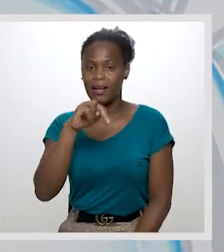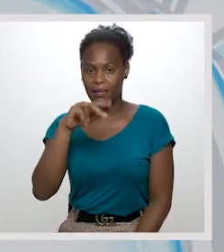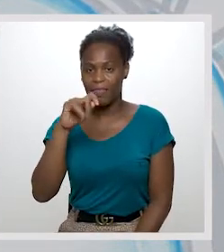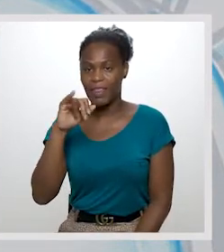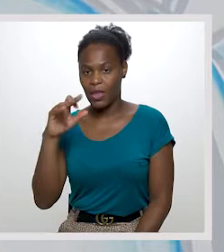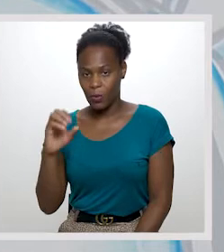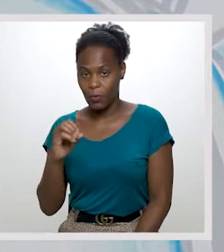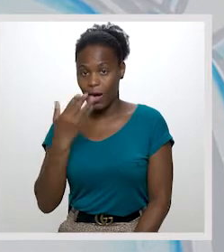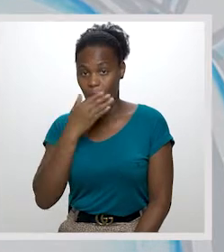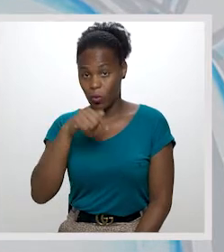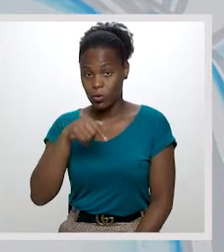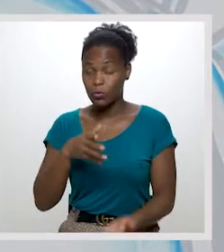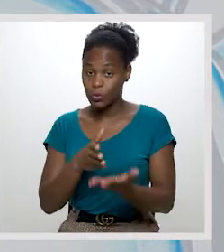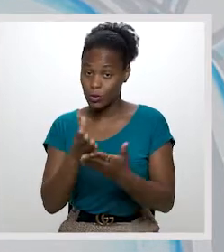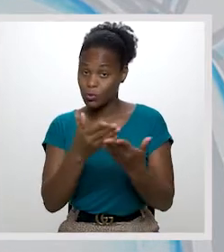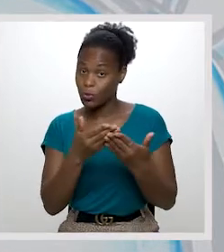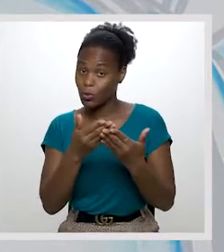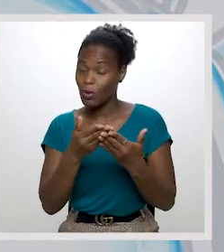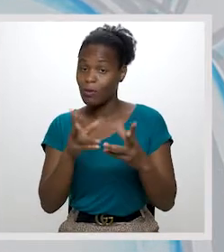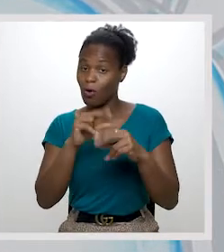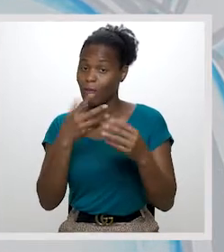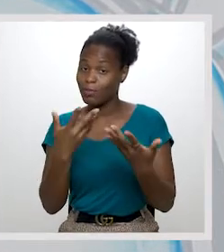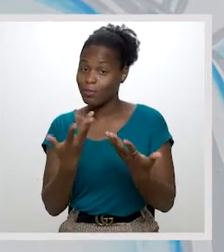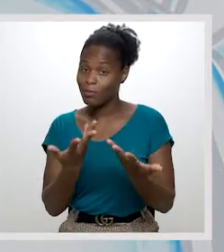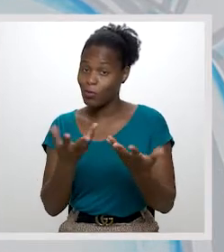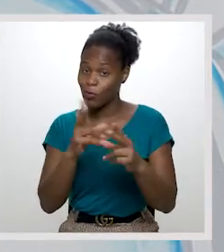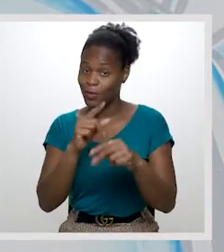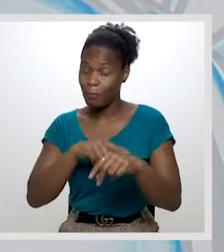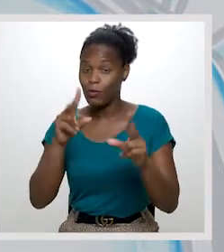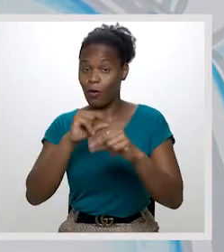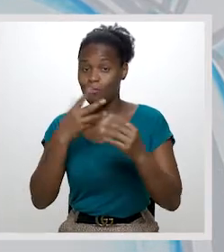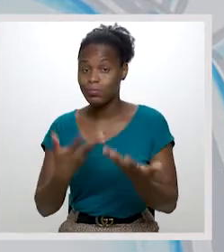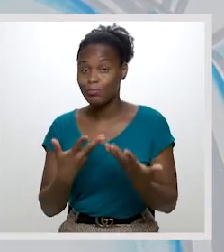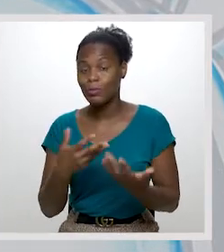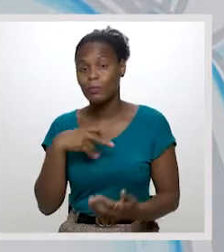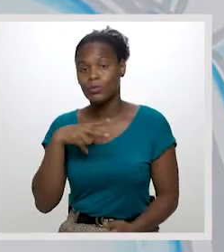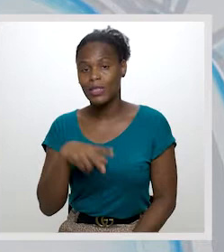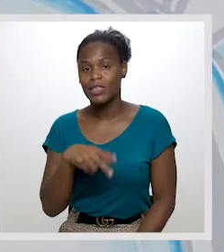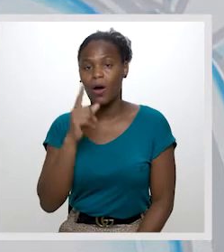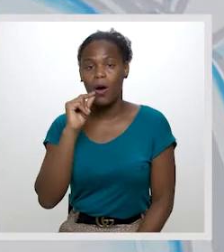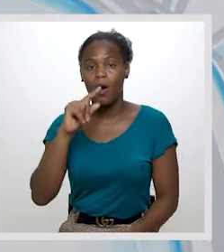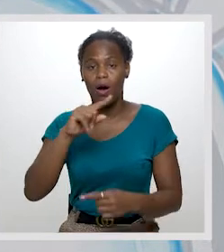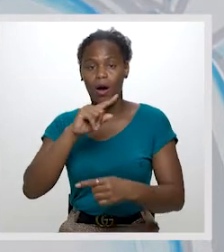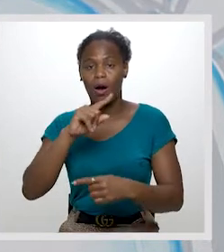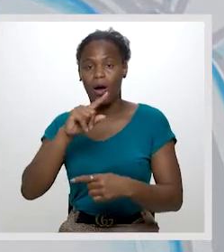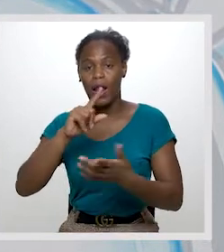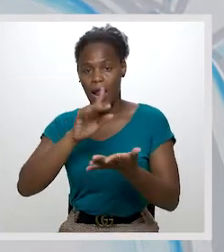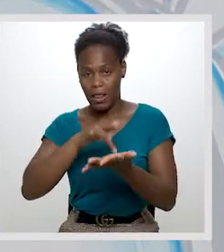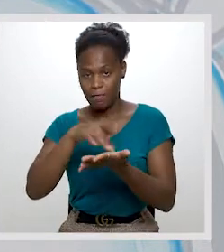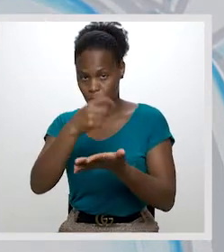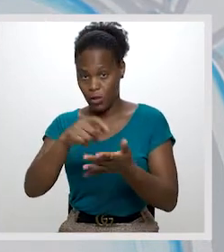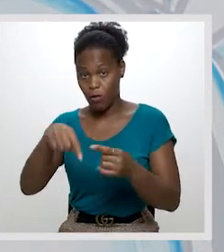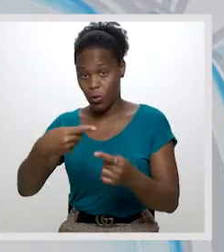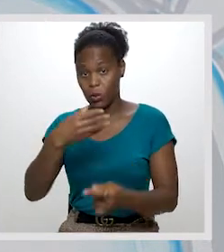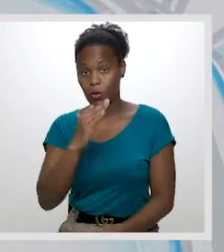vamos continuar o estudo do modernismo português, mas agora estudando um outro autor, Fernando Pessoa. Como